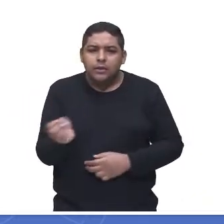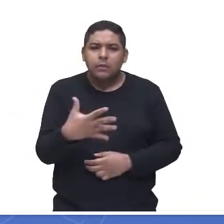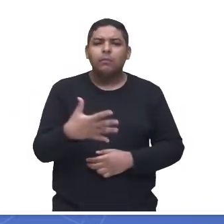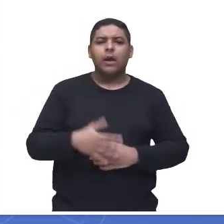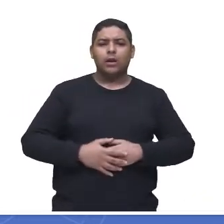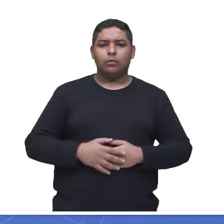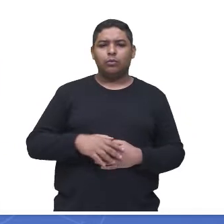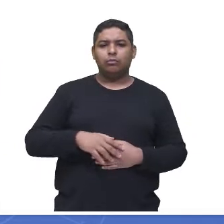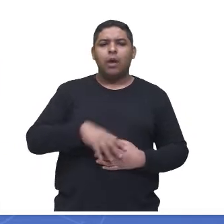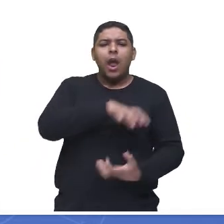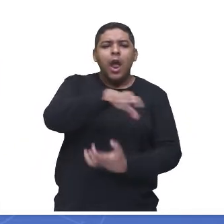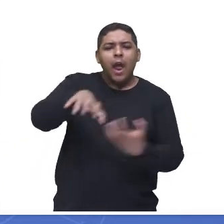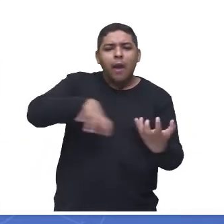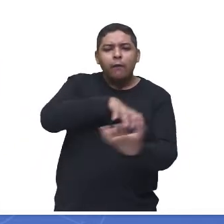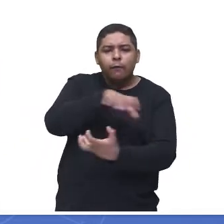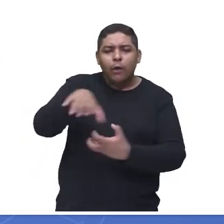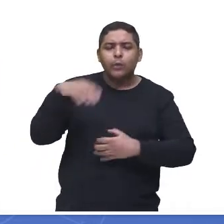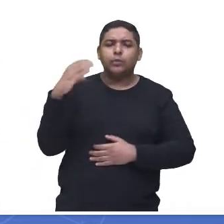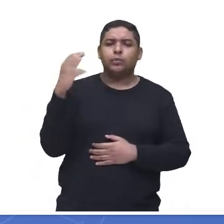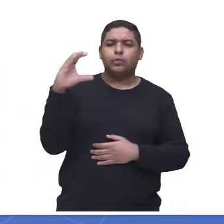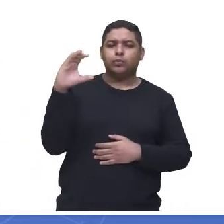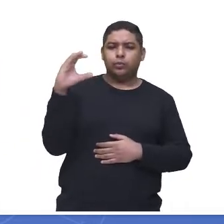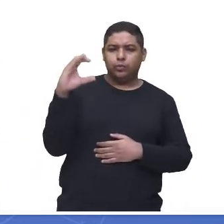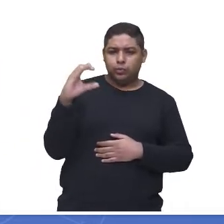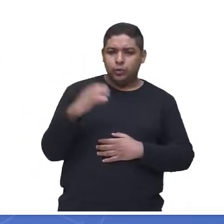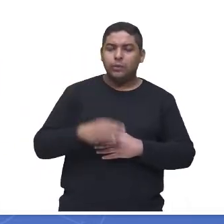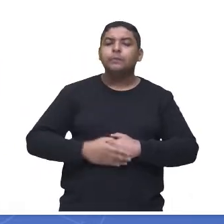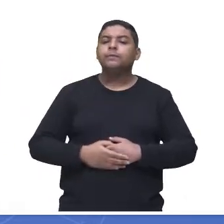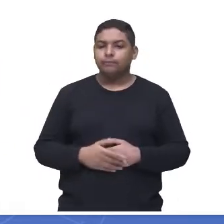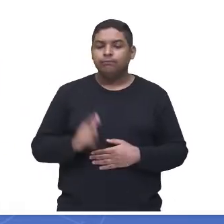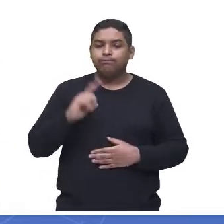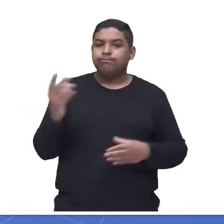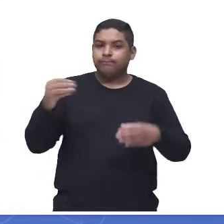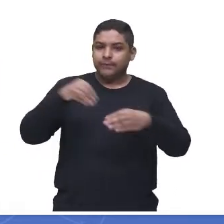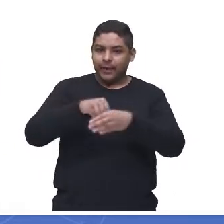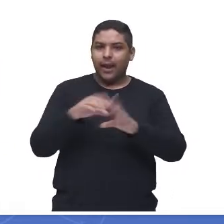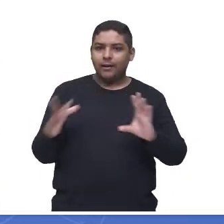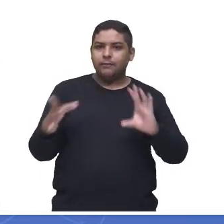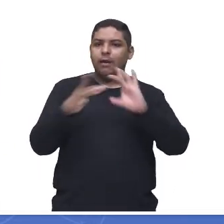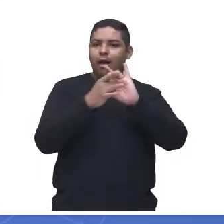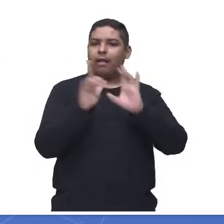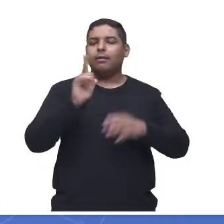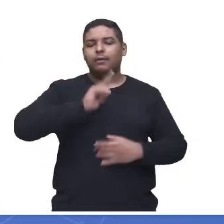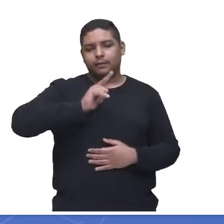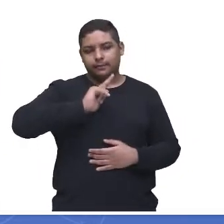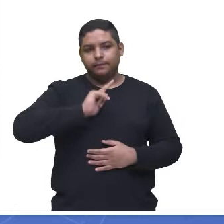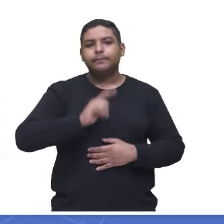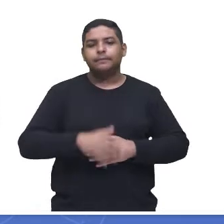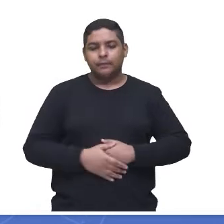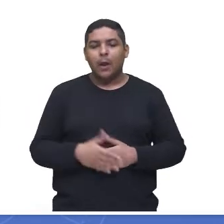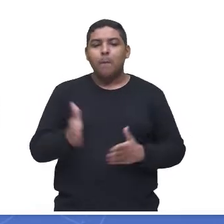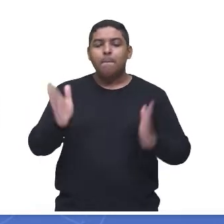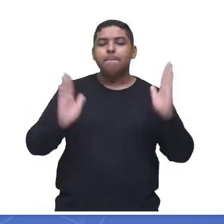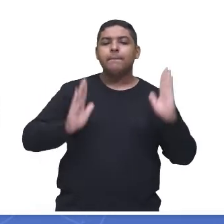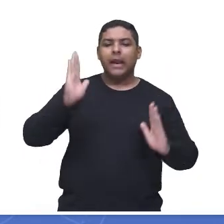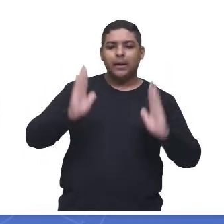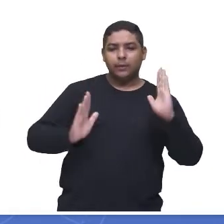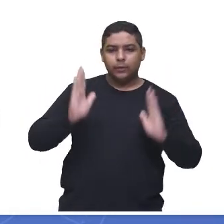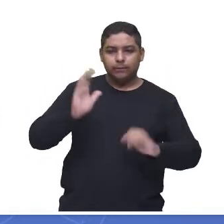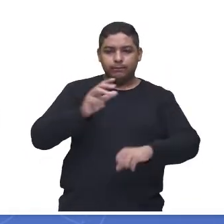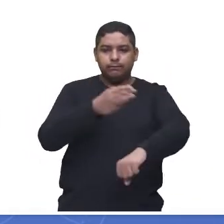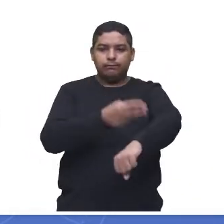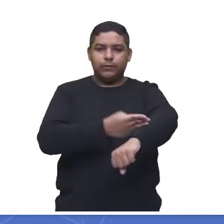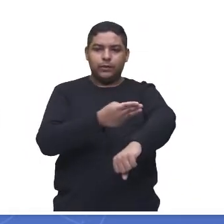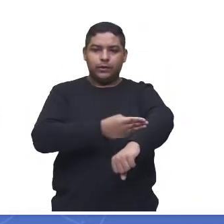científica. Então está tudo aí dentro desse contexto maior, né, do período da modernidade. Tá